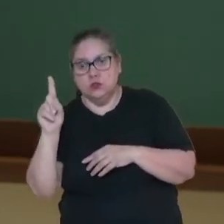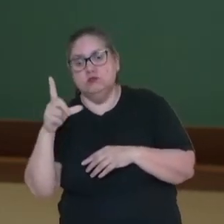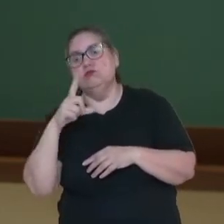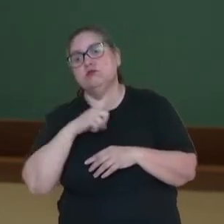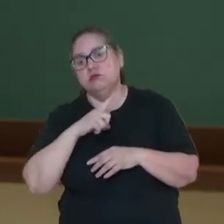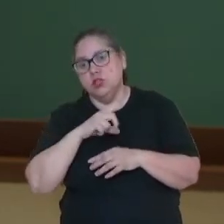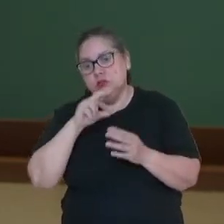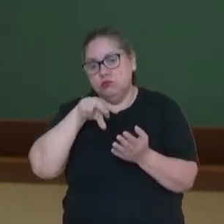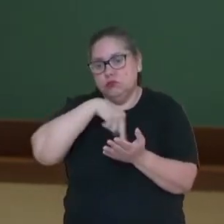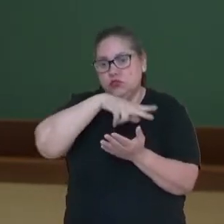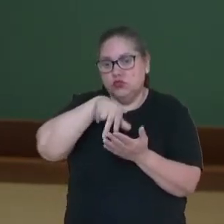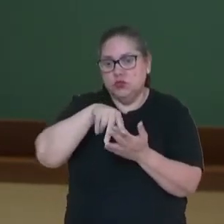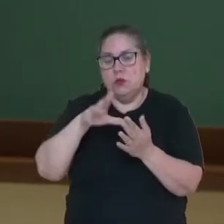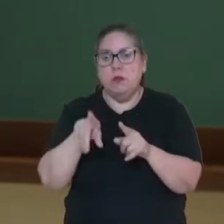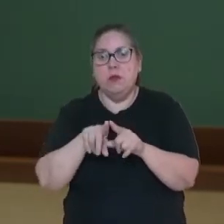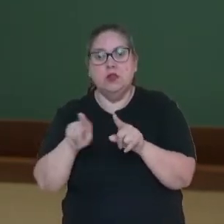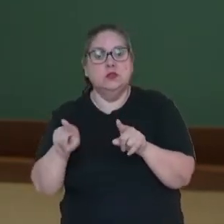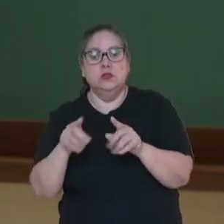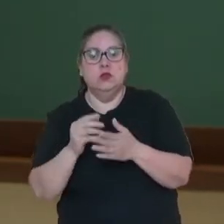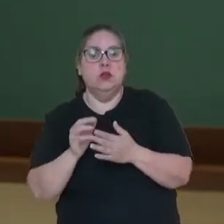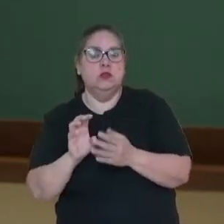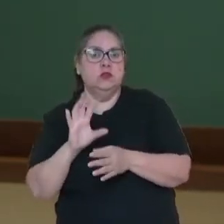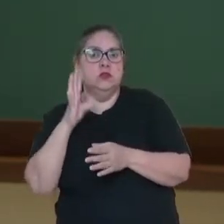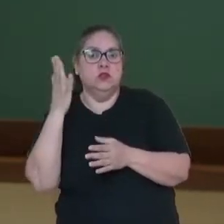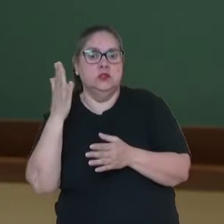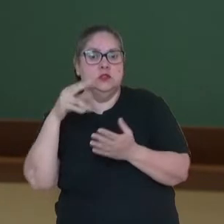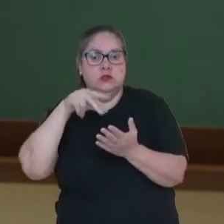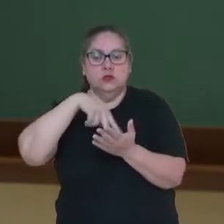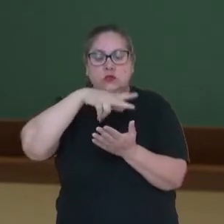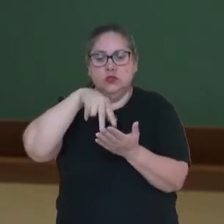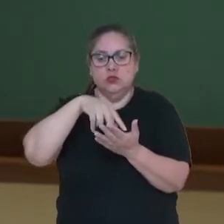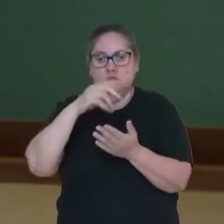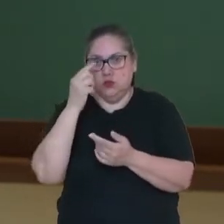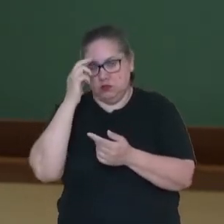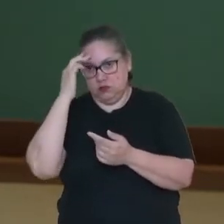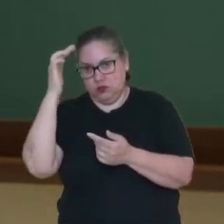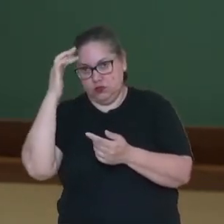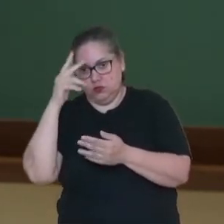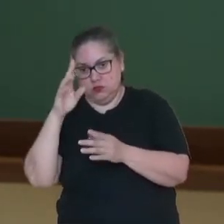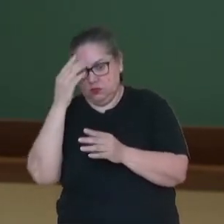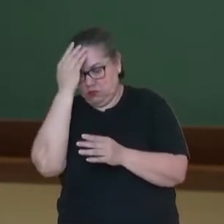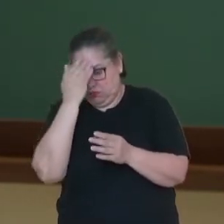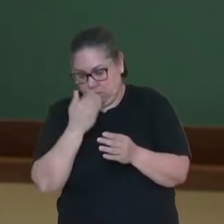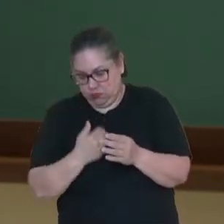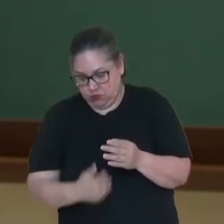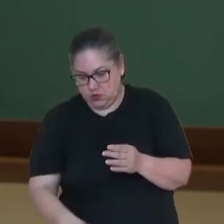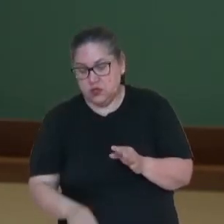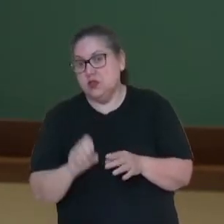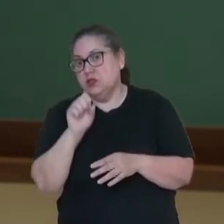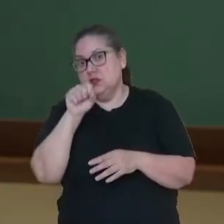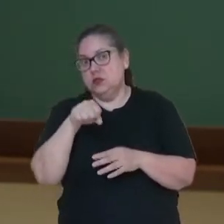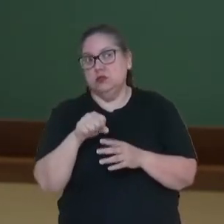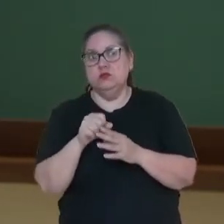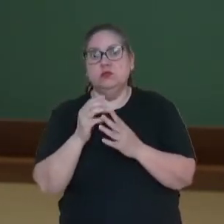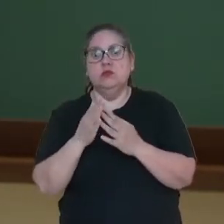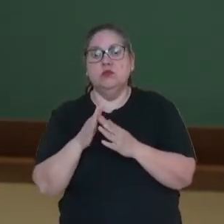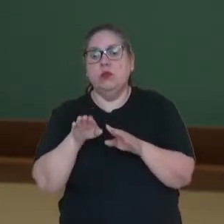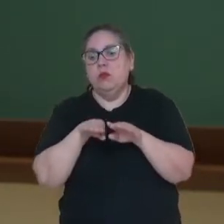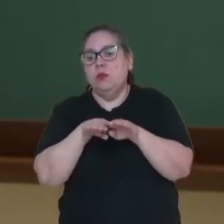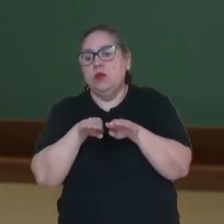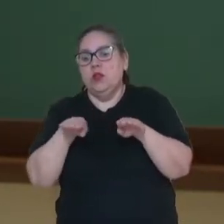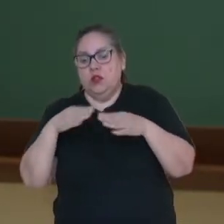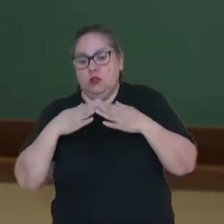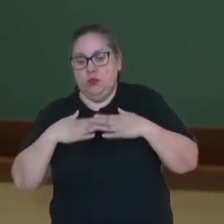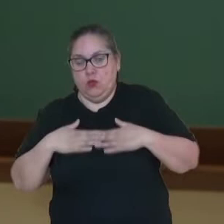o giro, mas o giro não acontece nesse eixo que eu imagino que passa pelo meu corpo, e sim num plano do